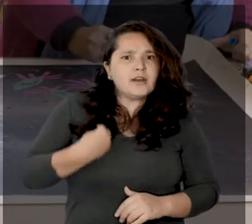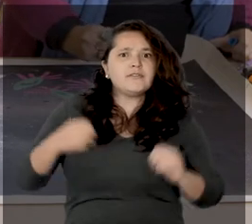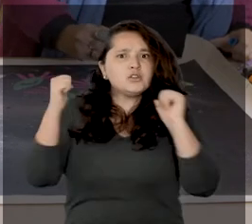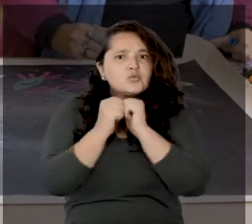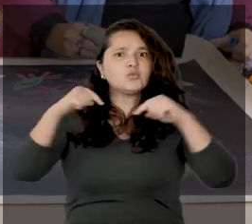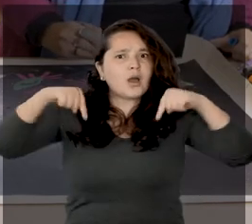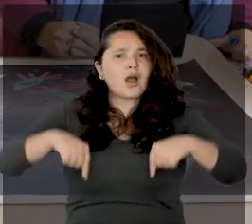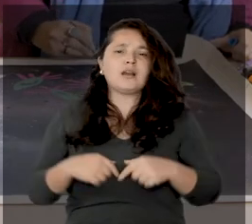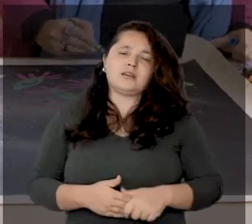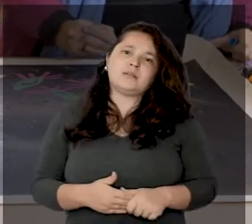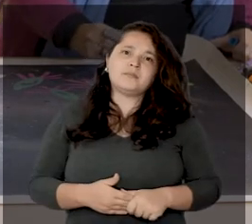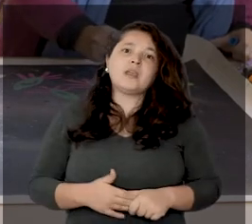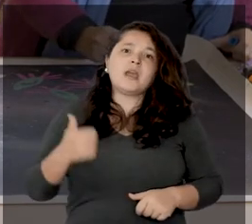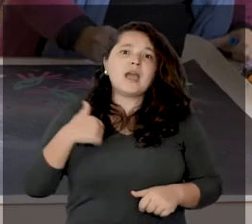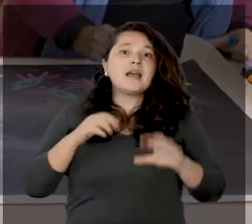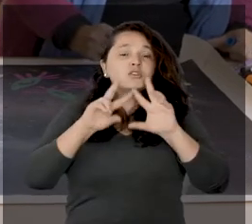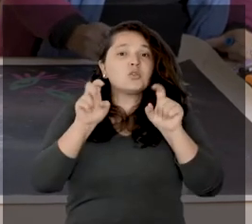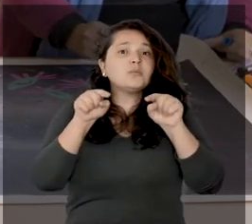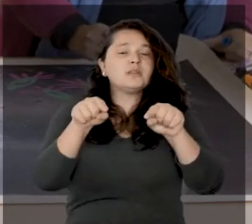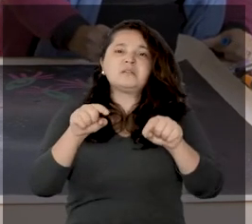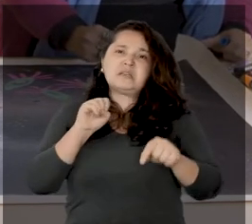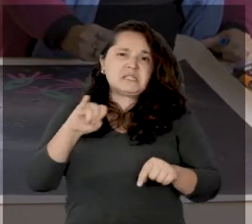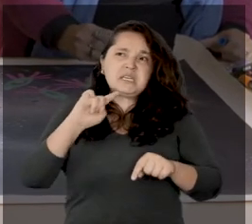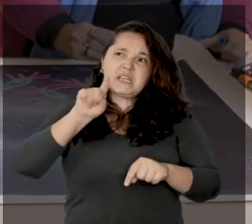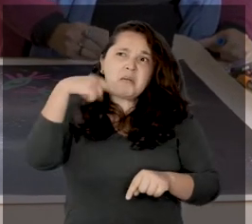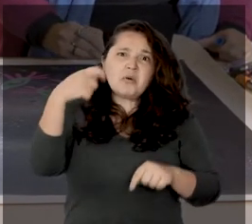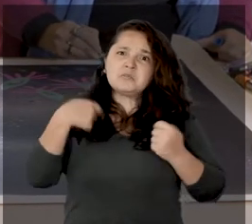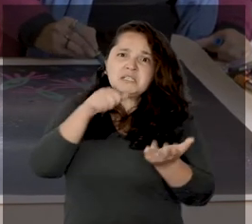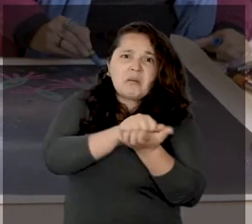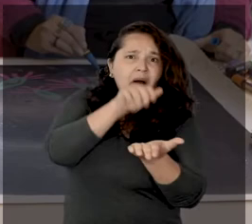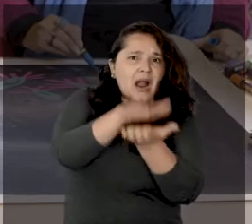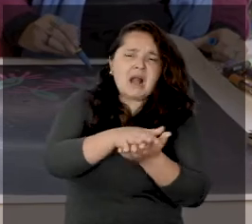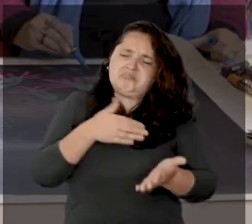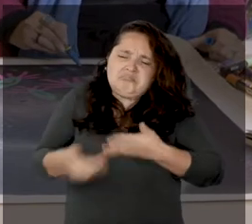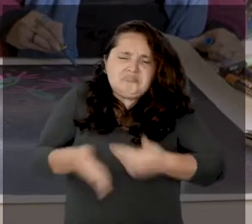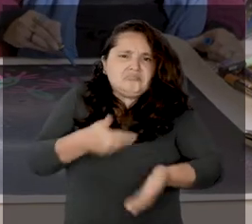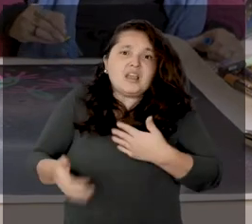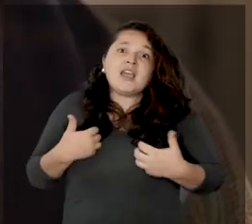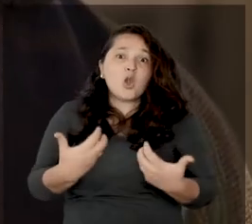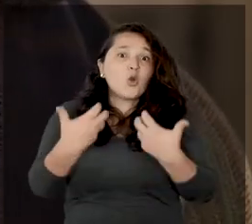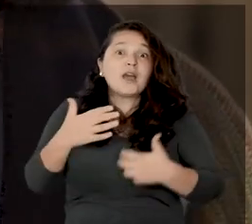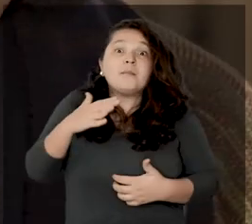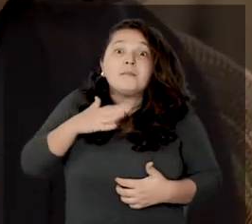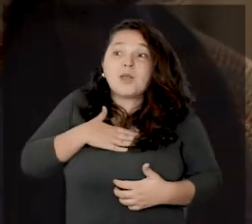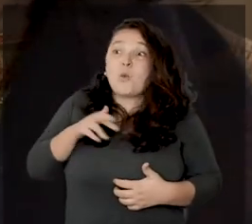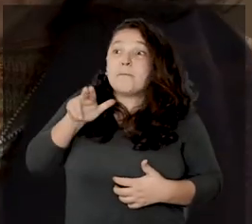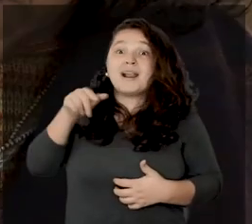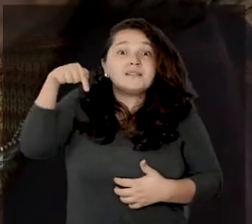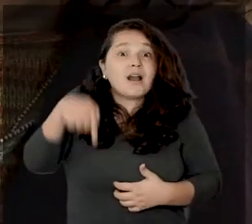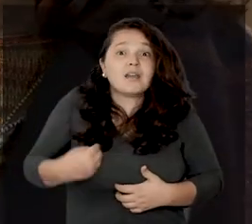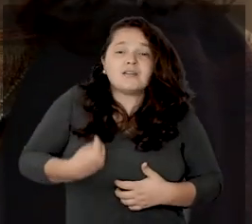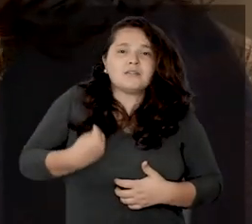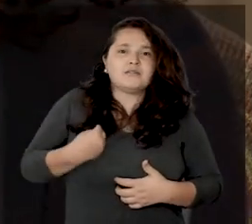disso que a gente está falando, acho que é disso que se trata, né? Pelo menos deveria, assim, a gente ter essa consciência bem básica mesmo de tudo,